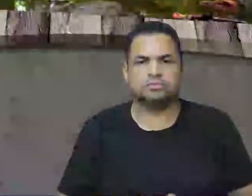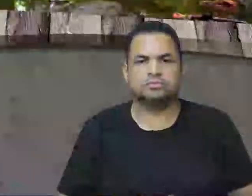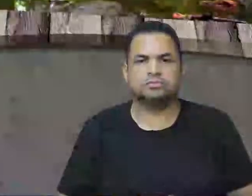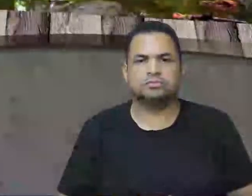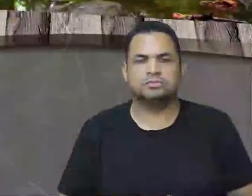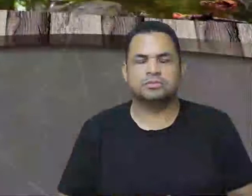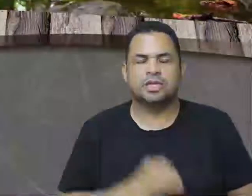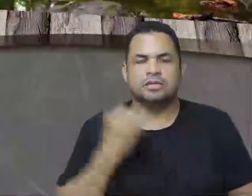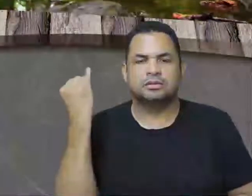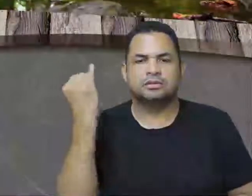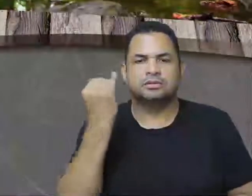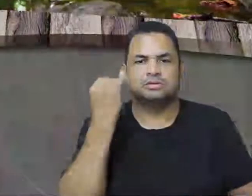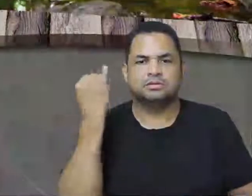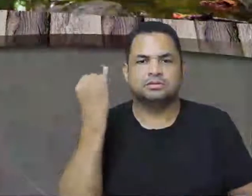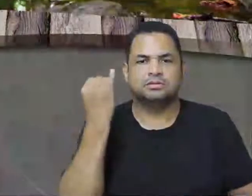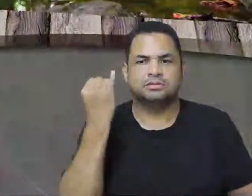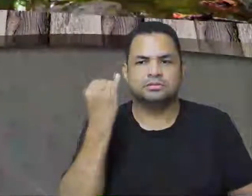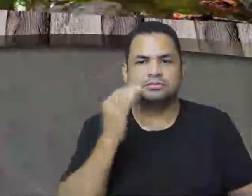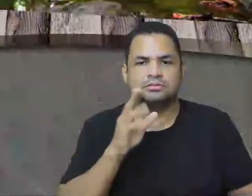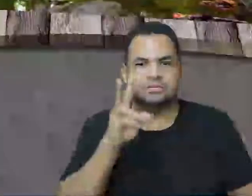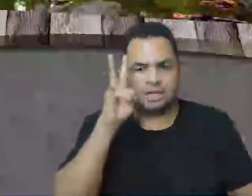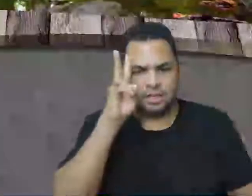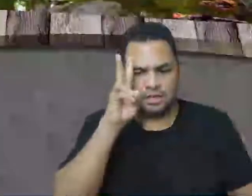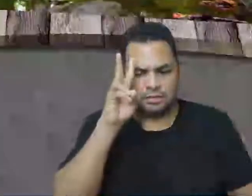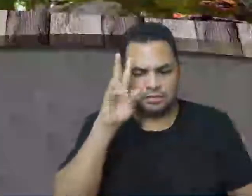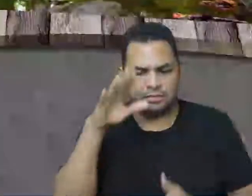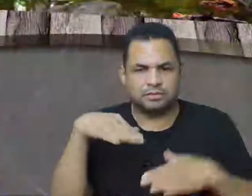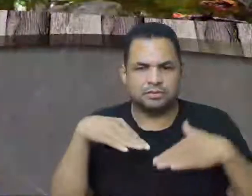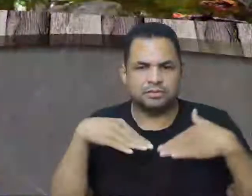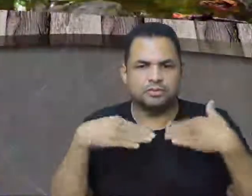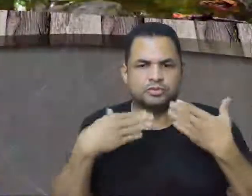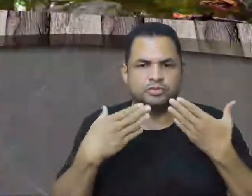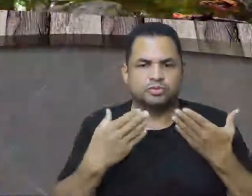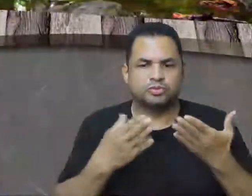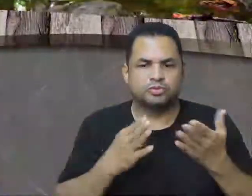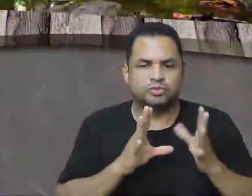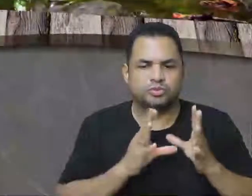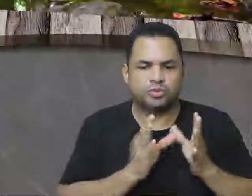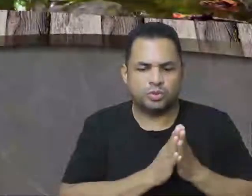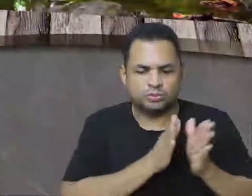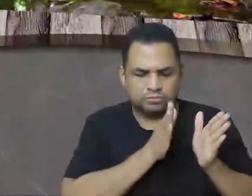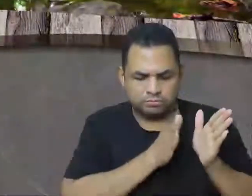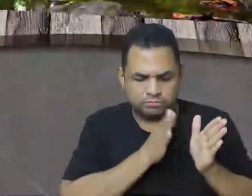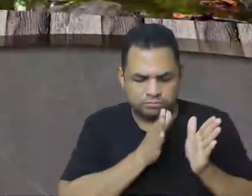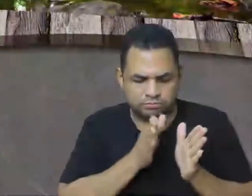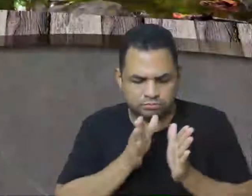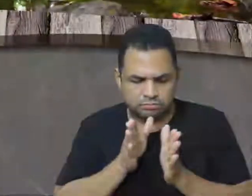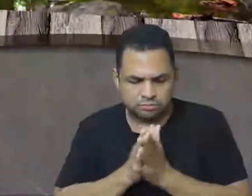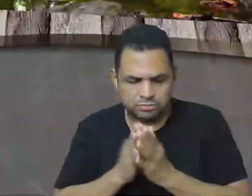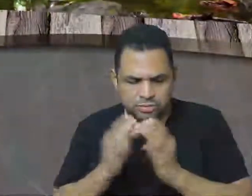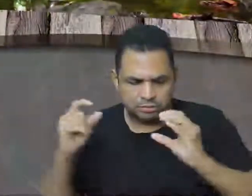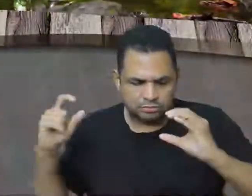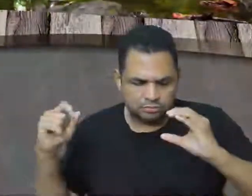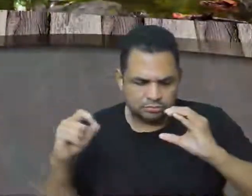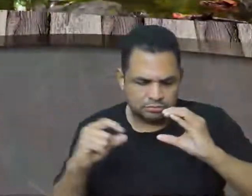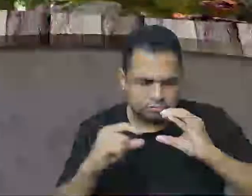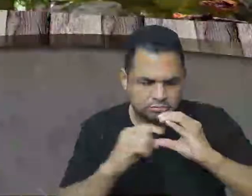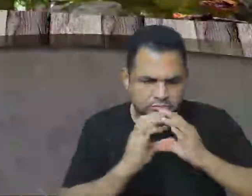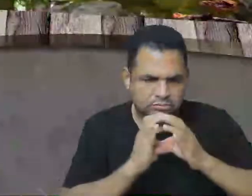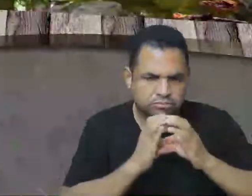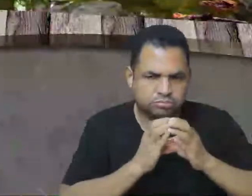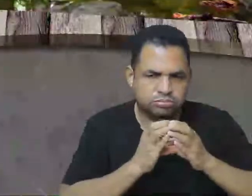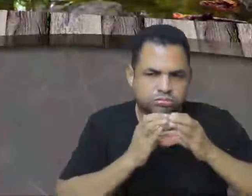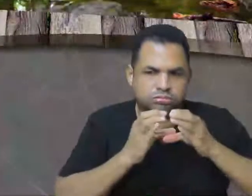é importante a gente ter em mente que todo aquele processo embrionário, mesmo que seja pequeno